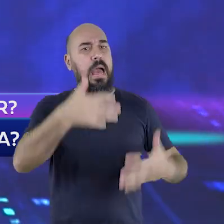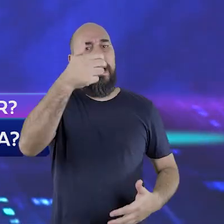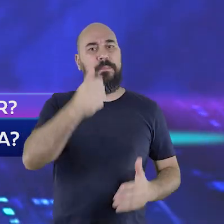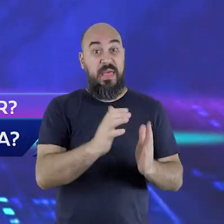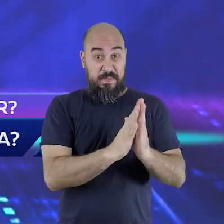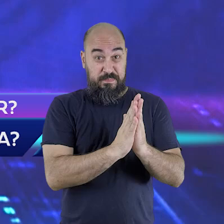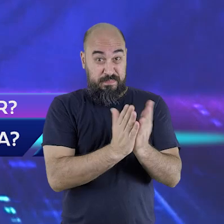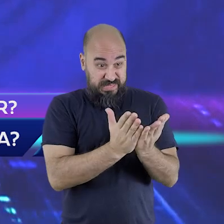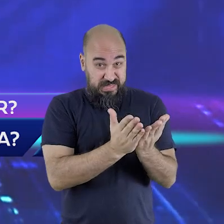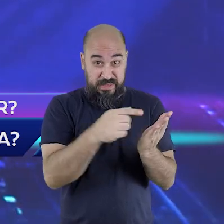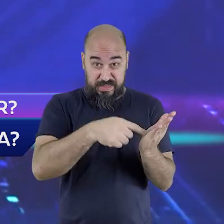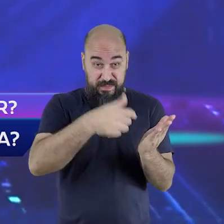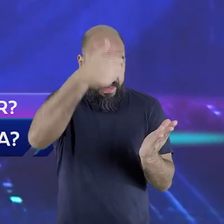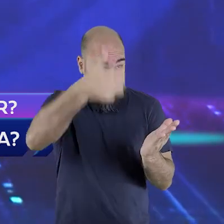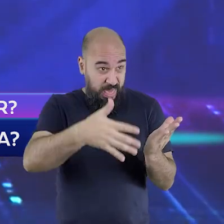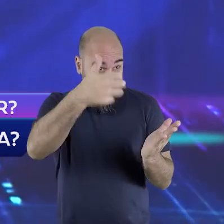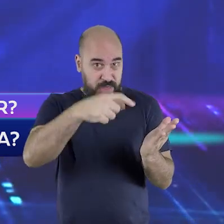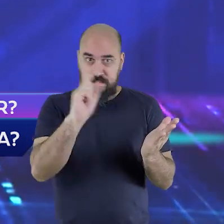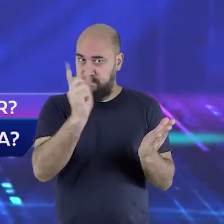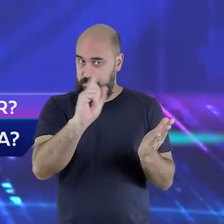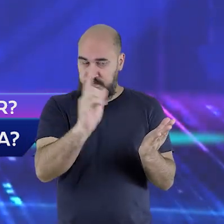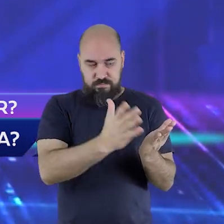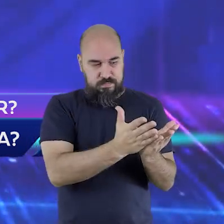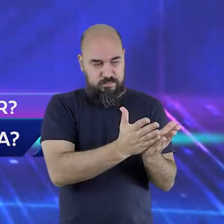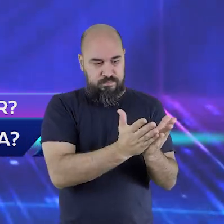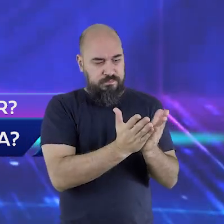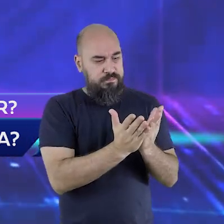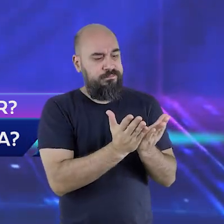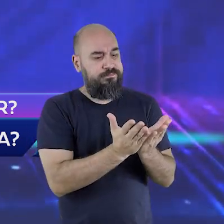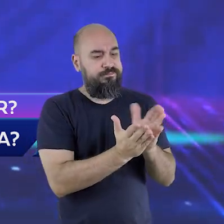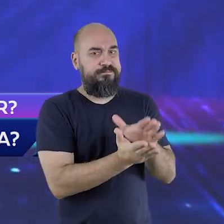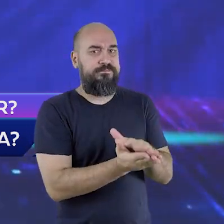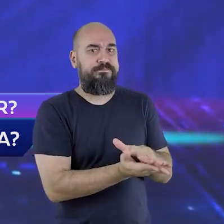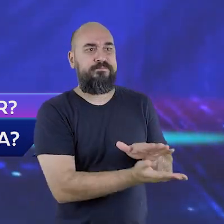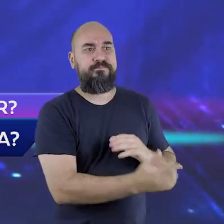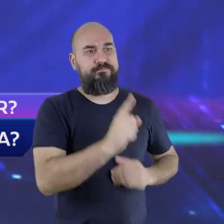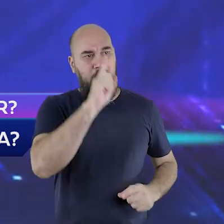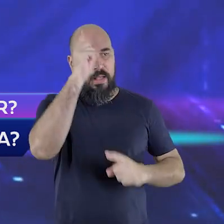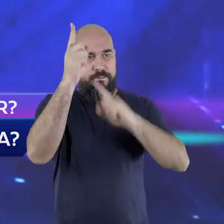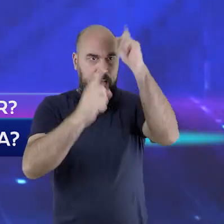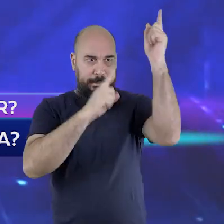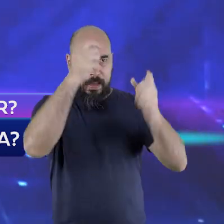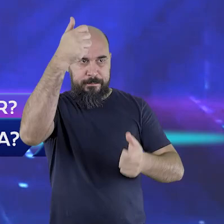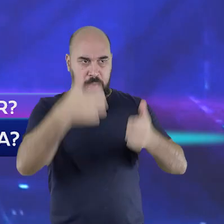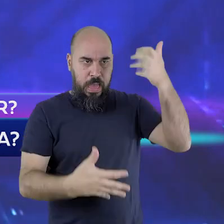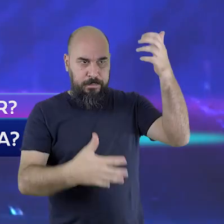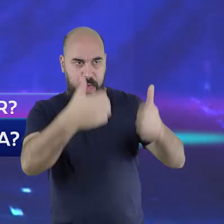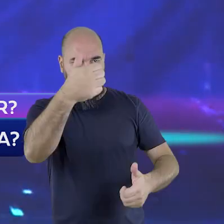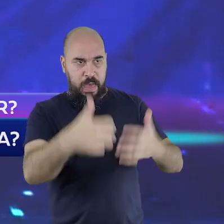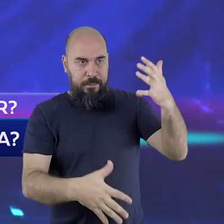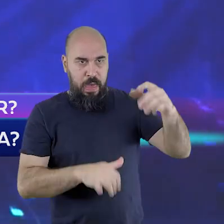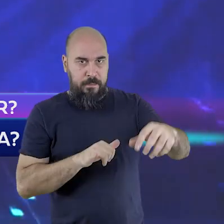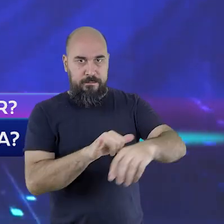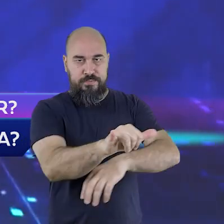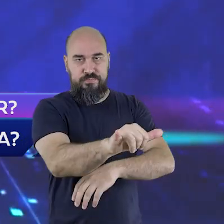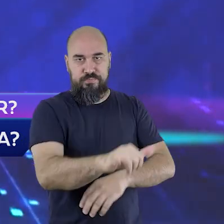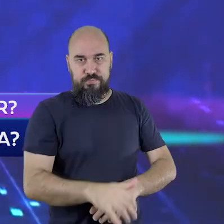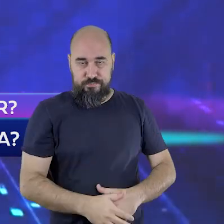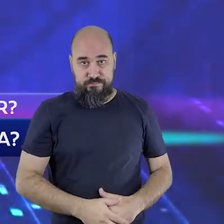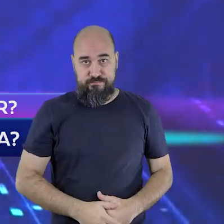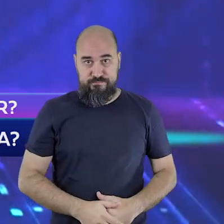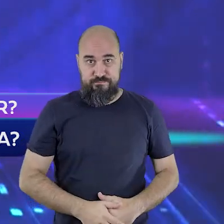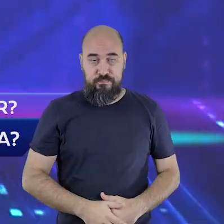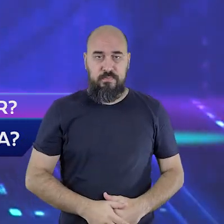Bíblia. Com isso, muitos seriam enganados por essas manifestações externas, mas também